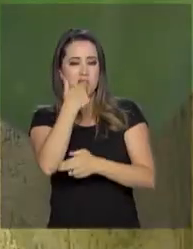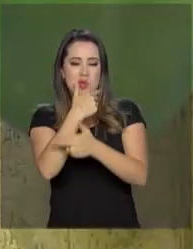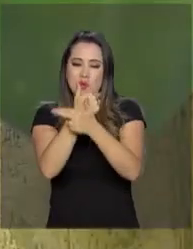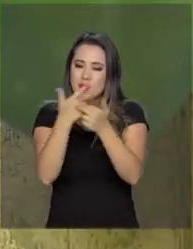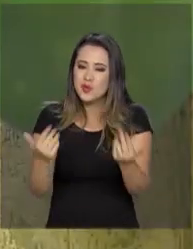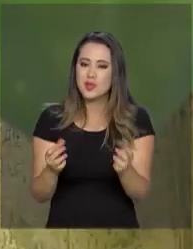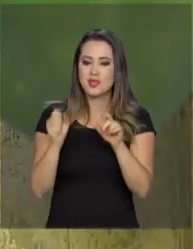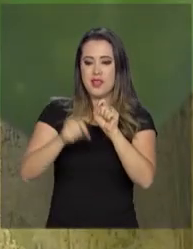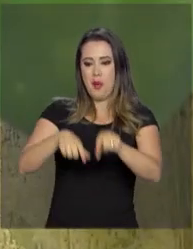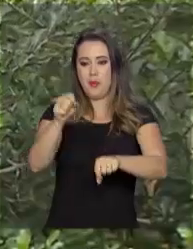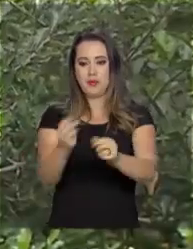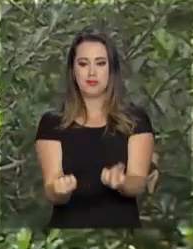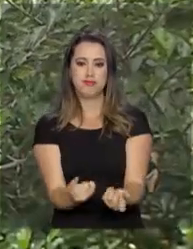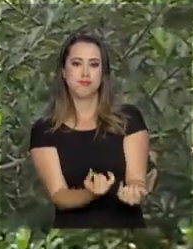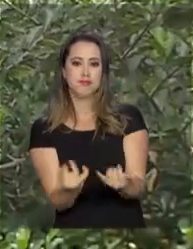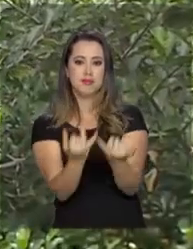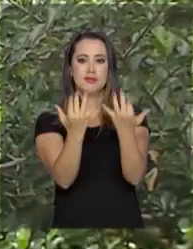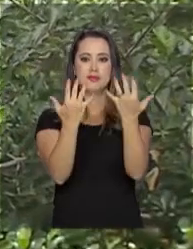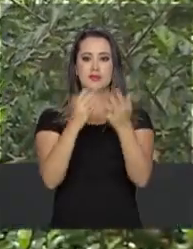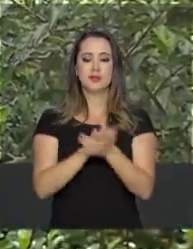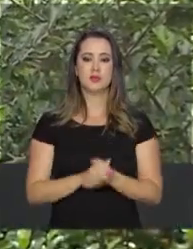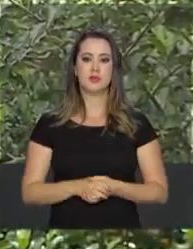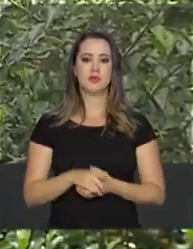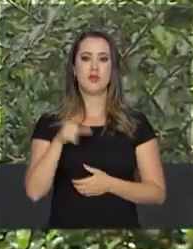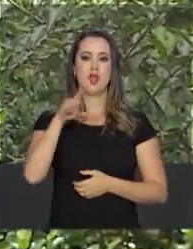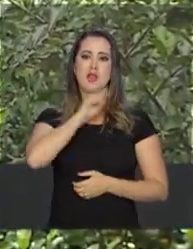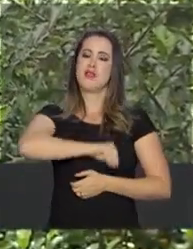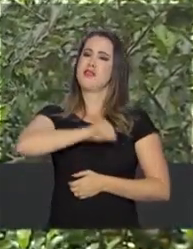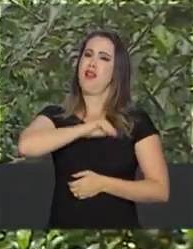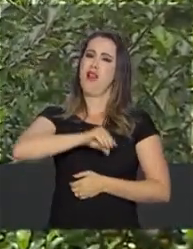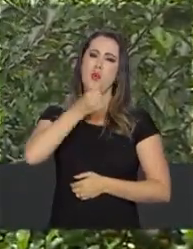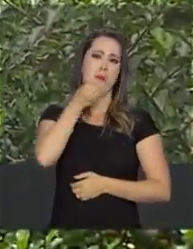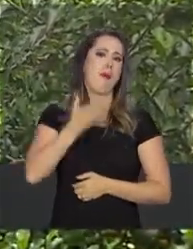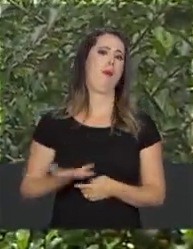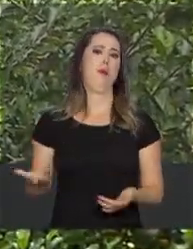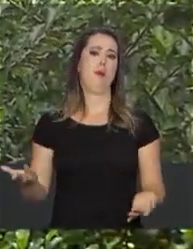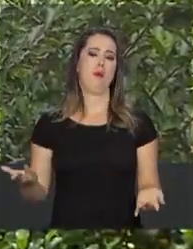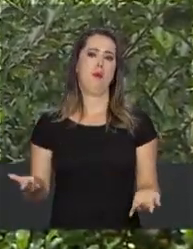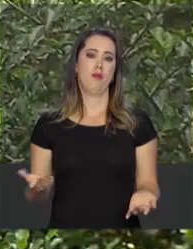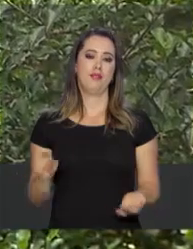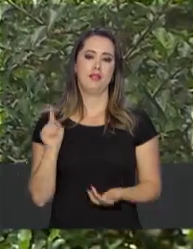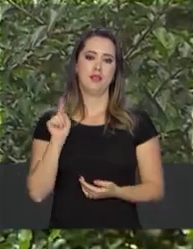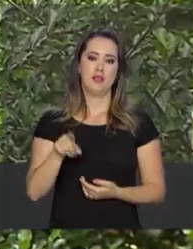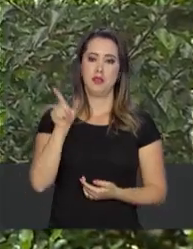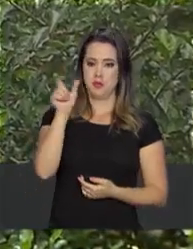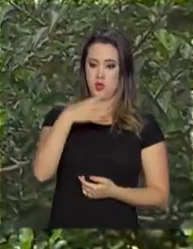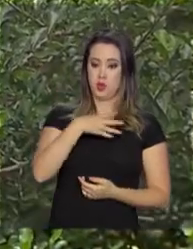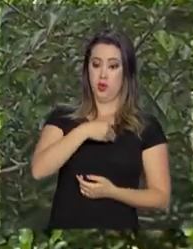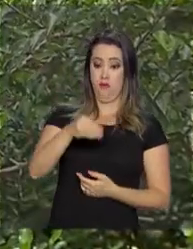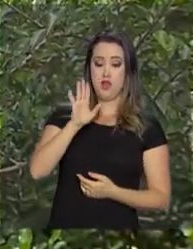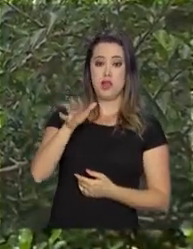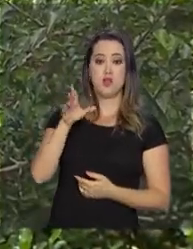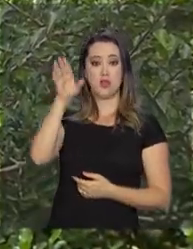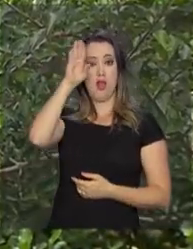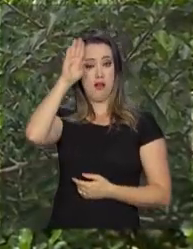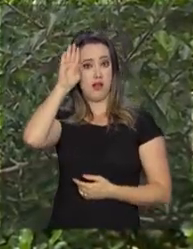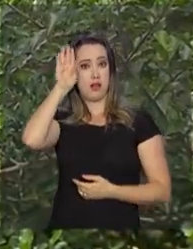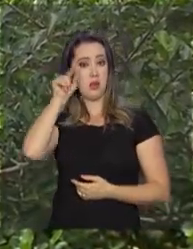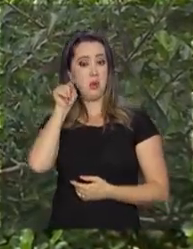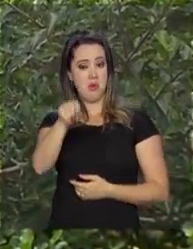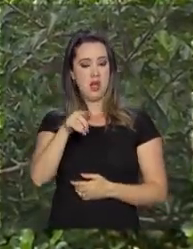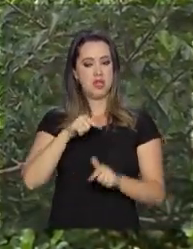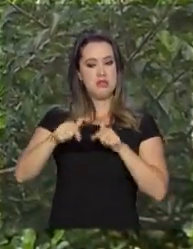que brotam da irrigação. Aqui é uma fonte de renda boa. Tem gente que já tem filho na faculdade através trabalhando